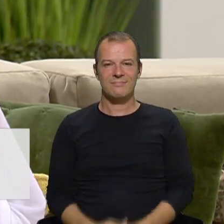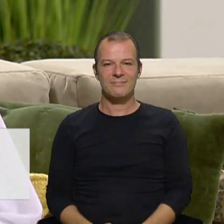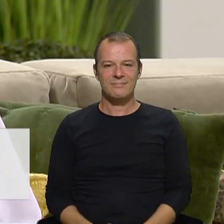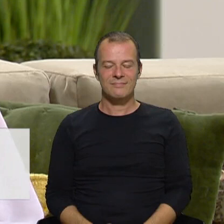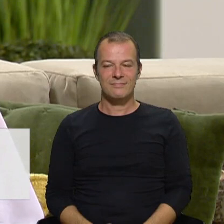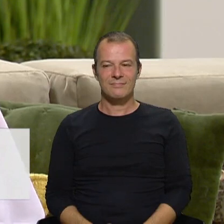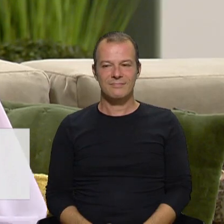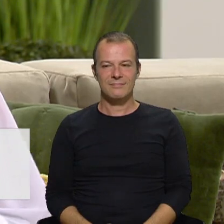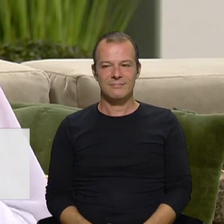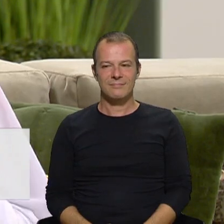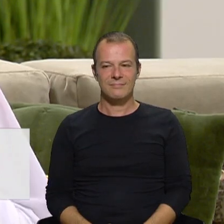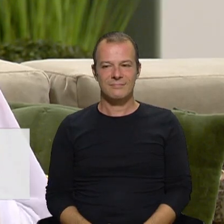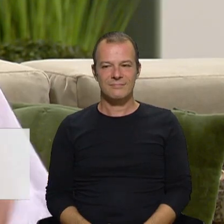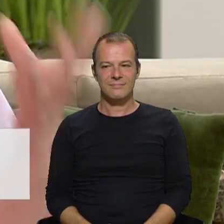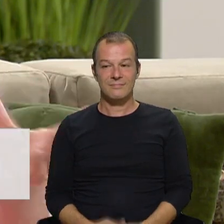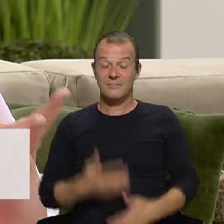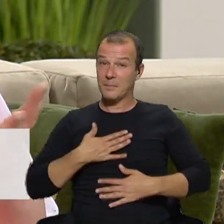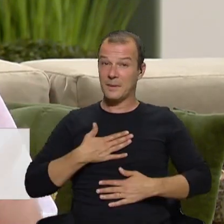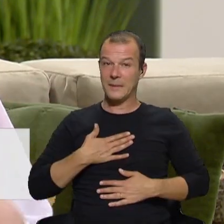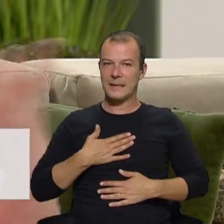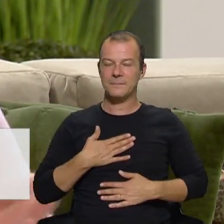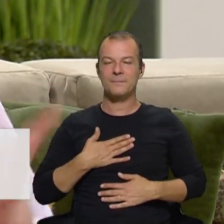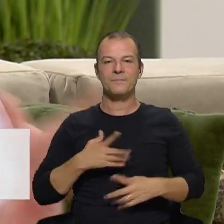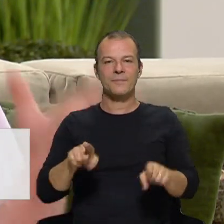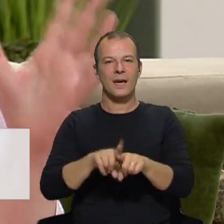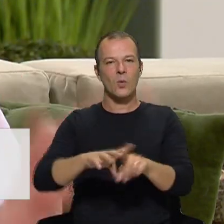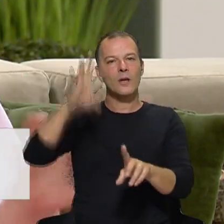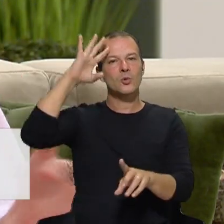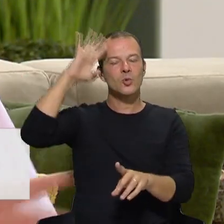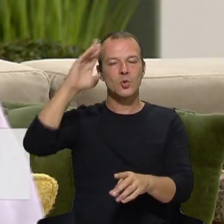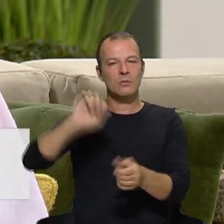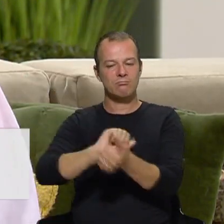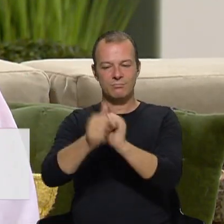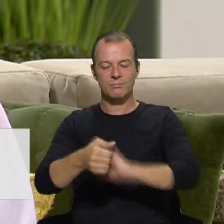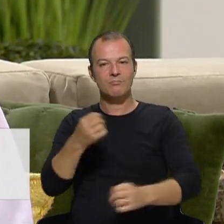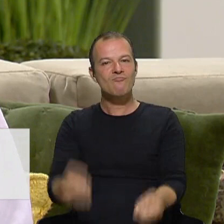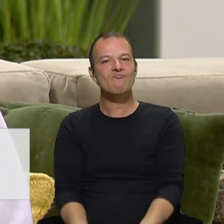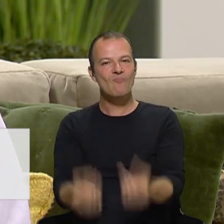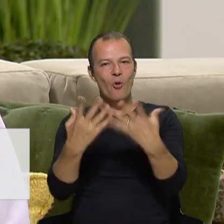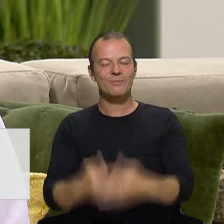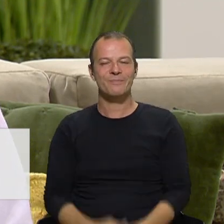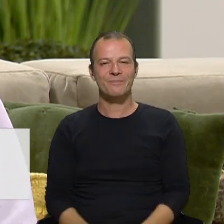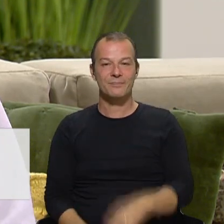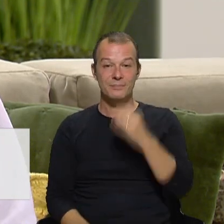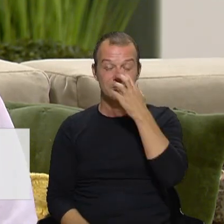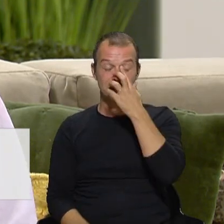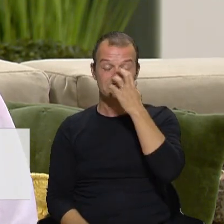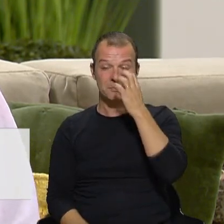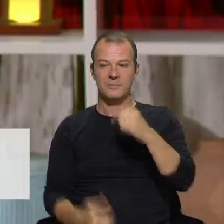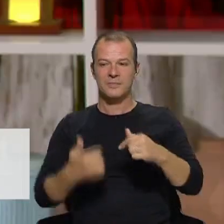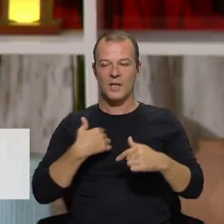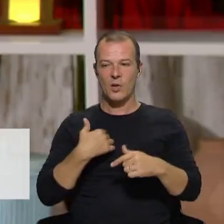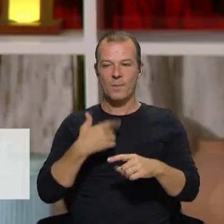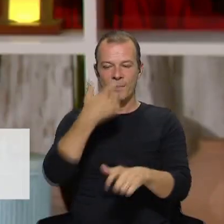E realmente, para mim, foi um sonho tornado realidade. Olha, eu e